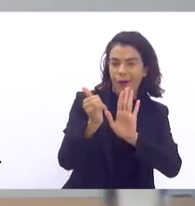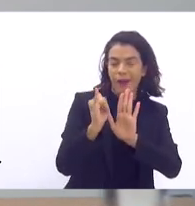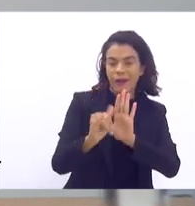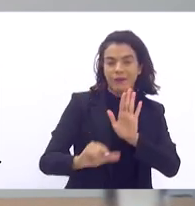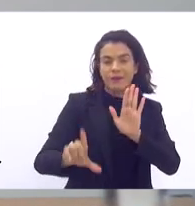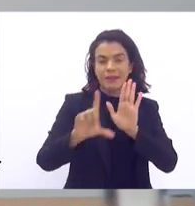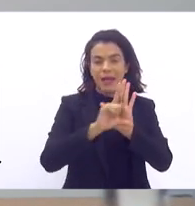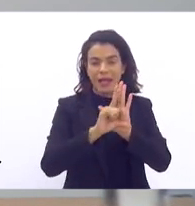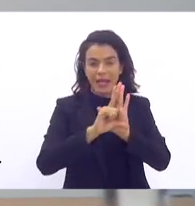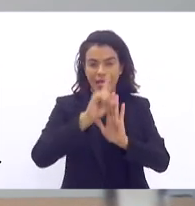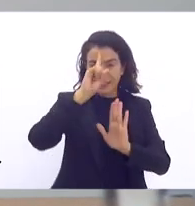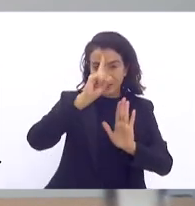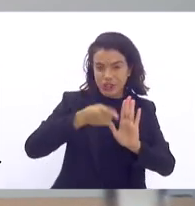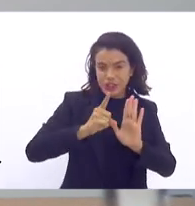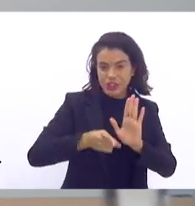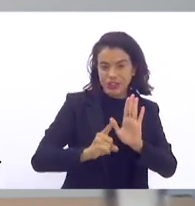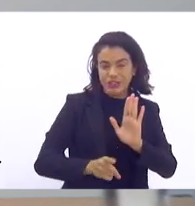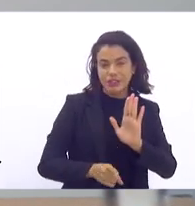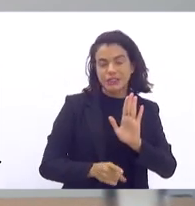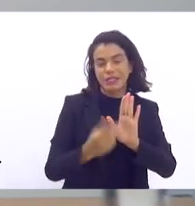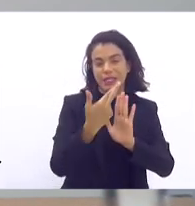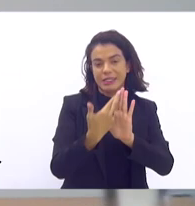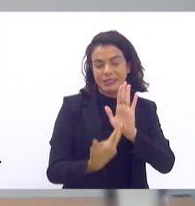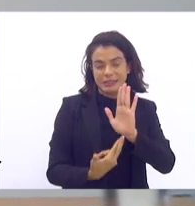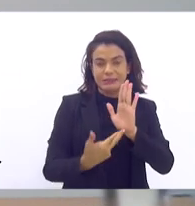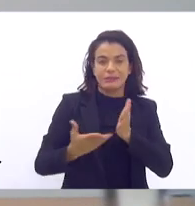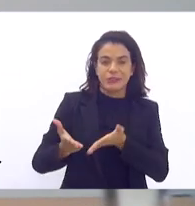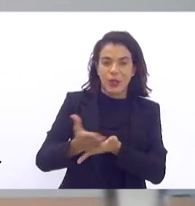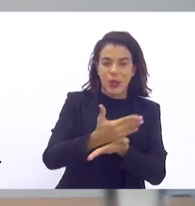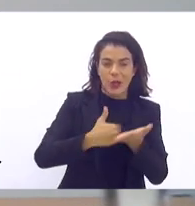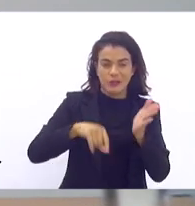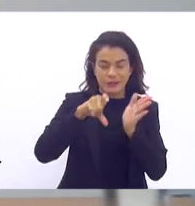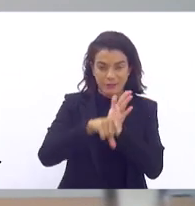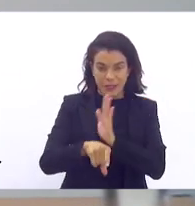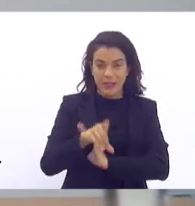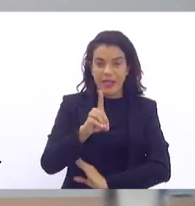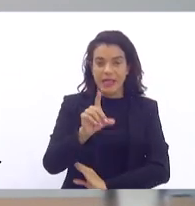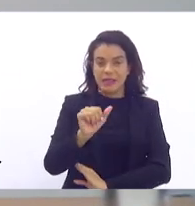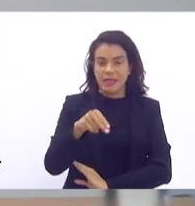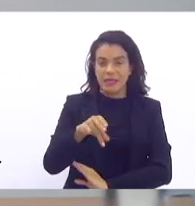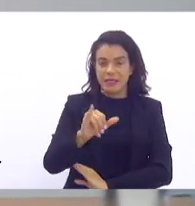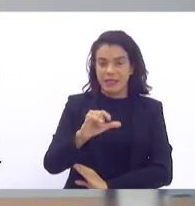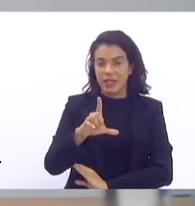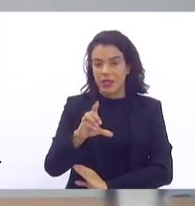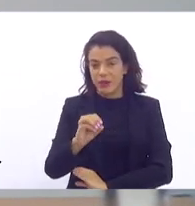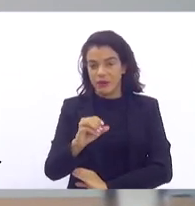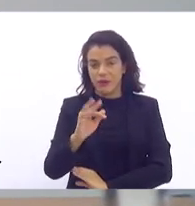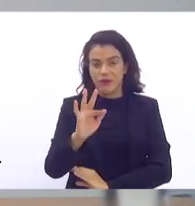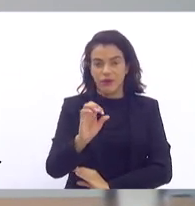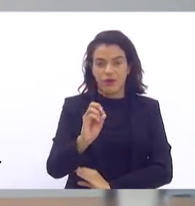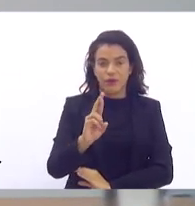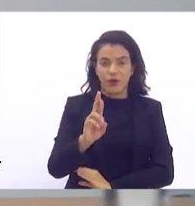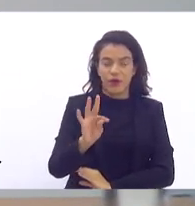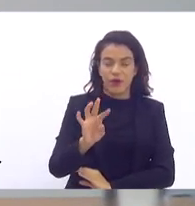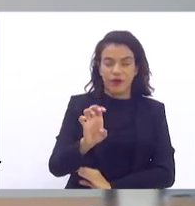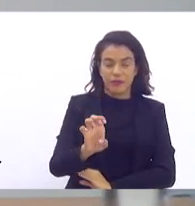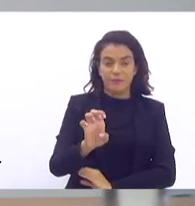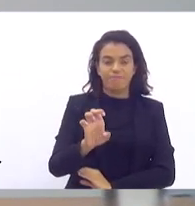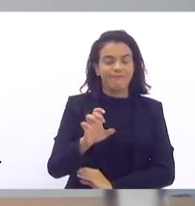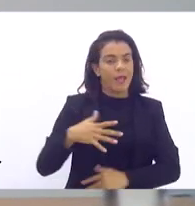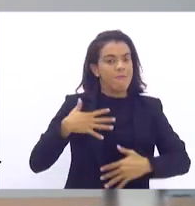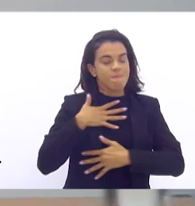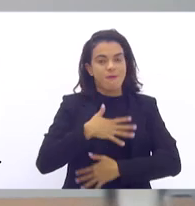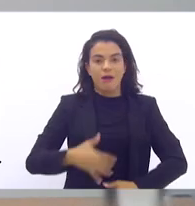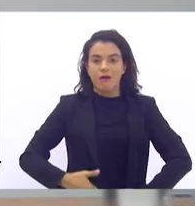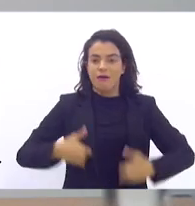LDO Deputado Danilo forte é Muita honra recebemos o senhor